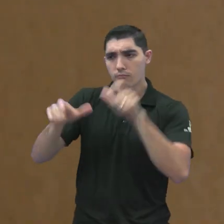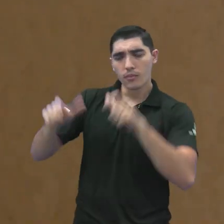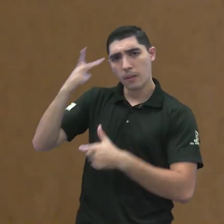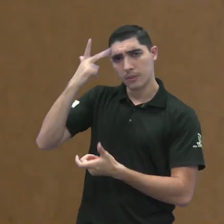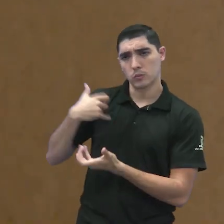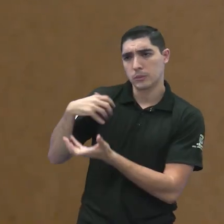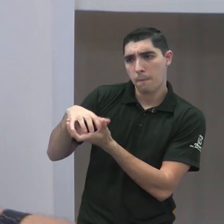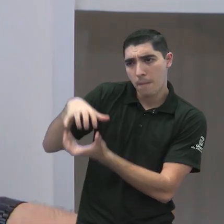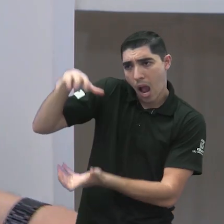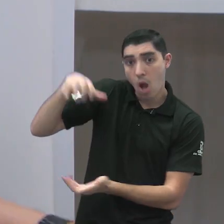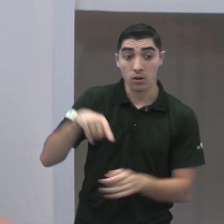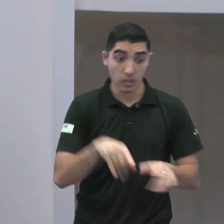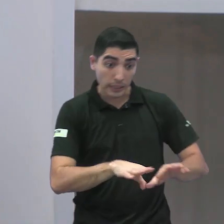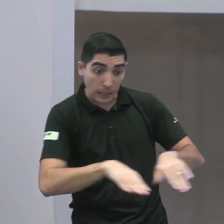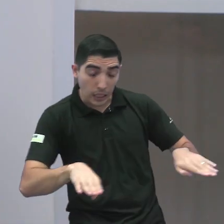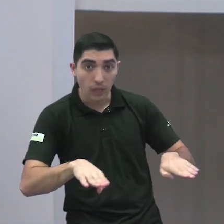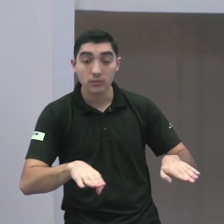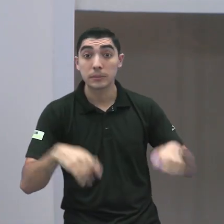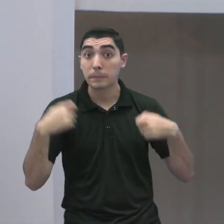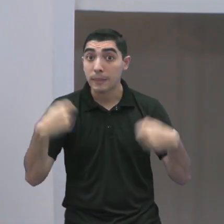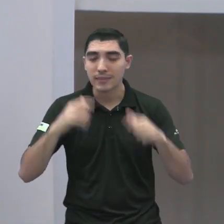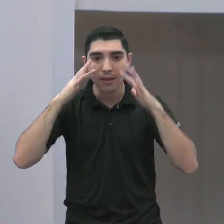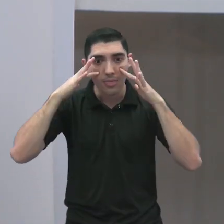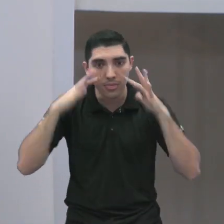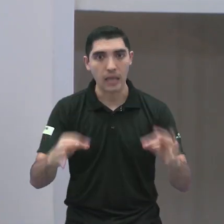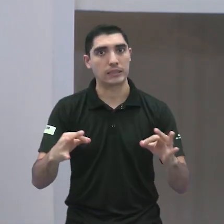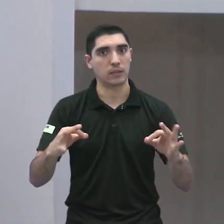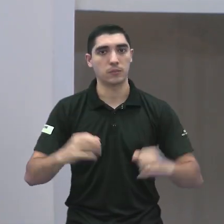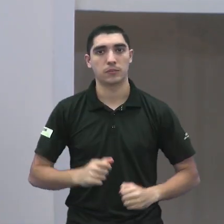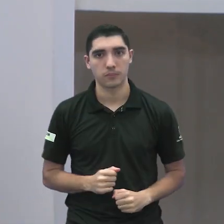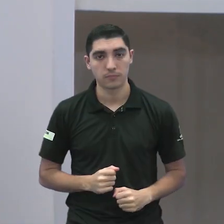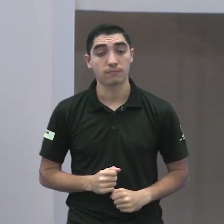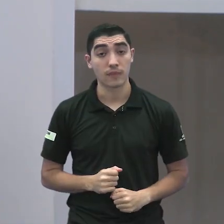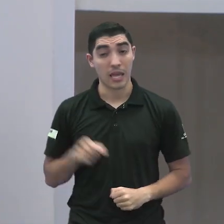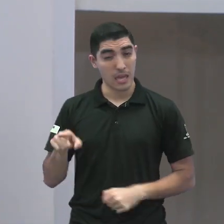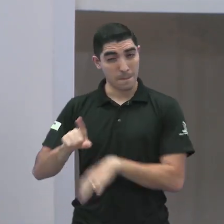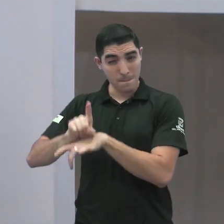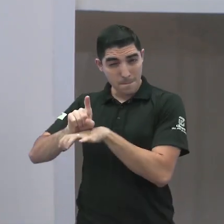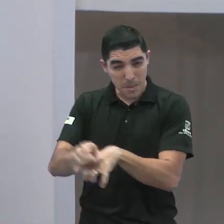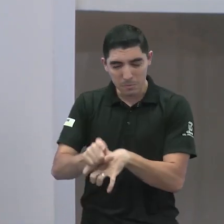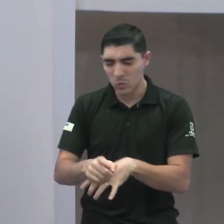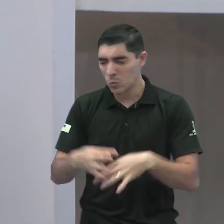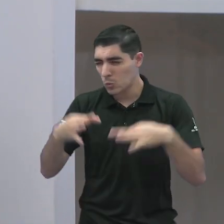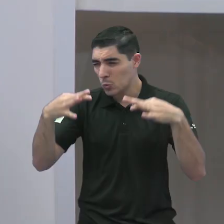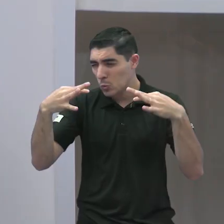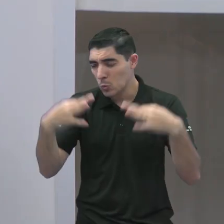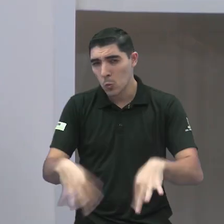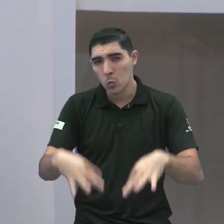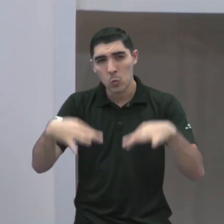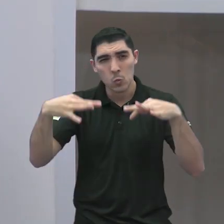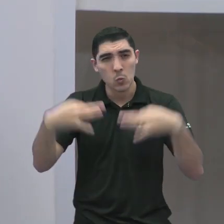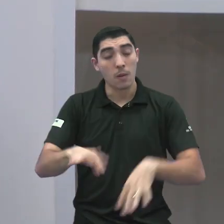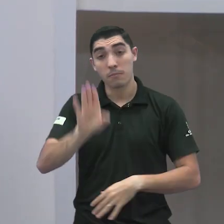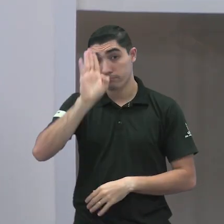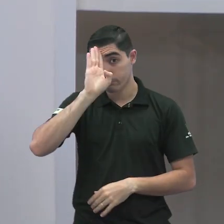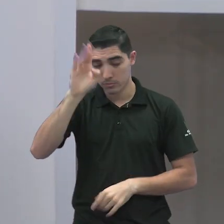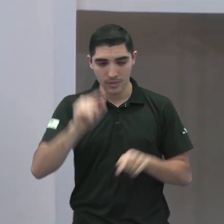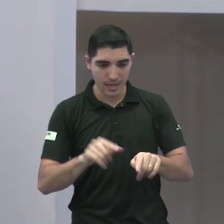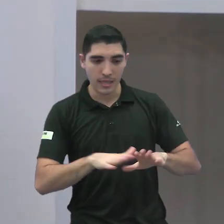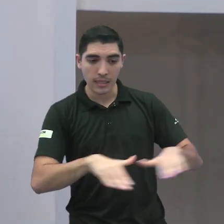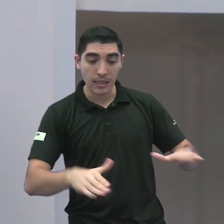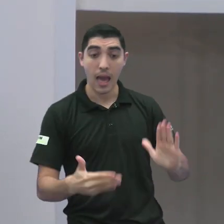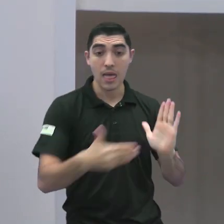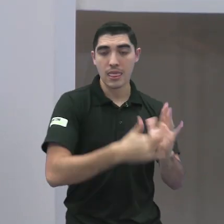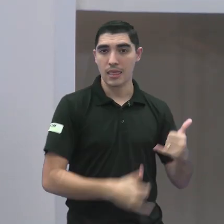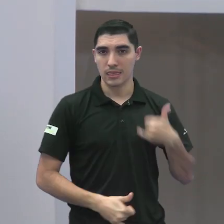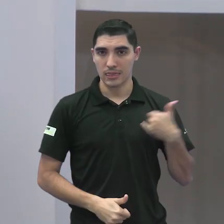atenção redobrada. Ela é uma picada bem dolorida, para qualquer pessoa, mas para crianças até 10 anos, a gente considera como um